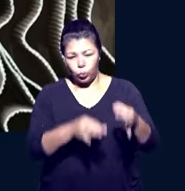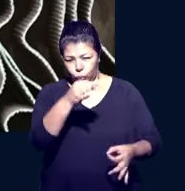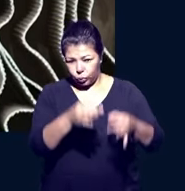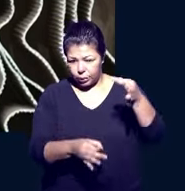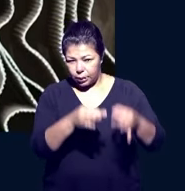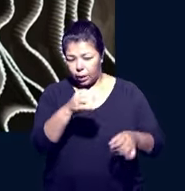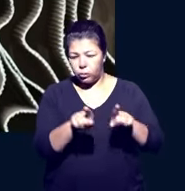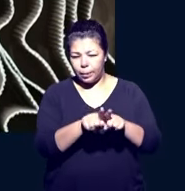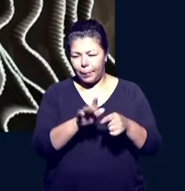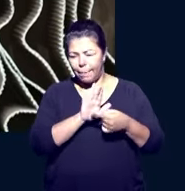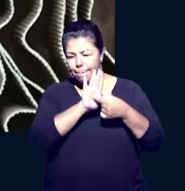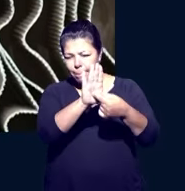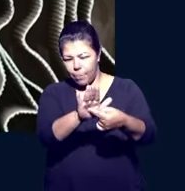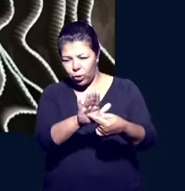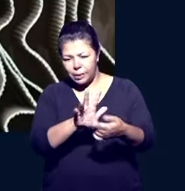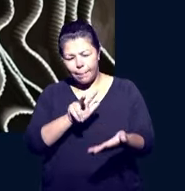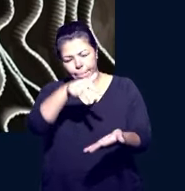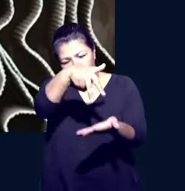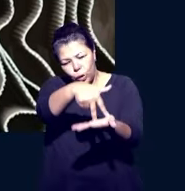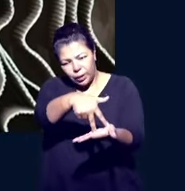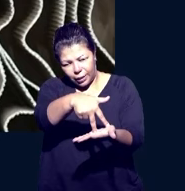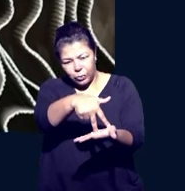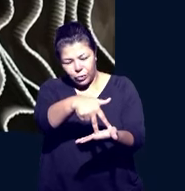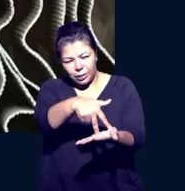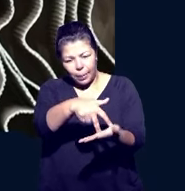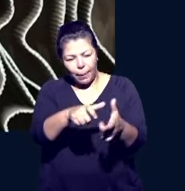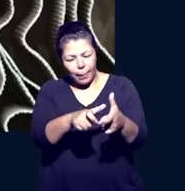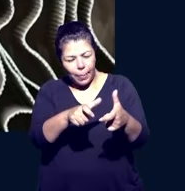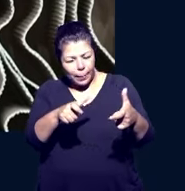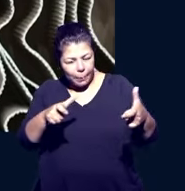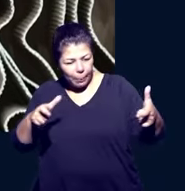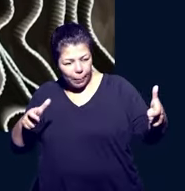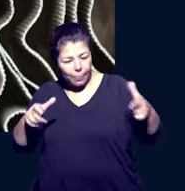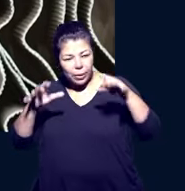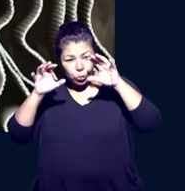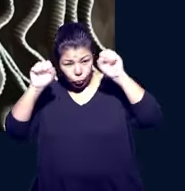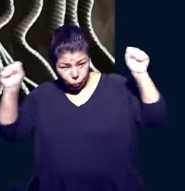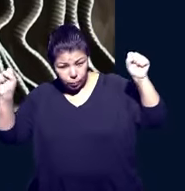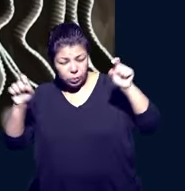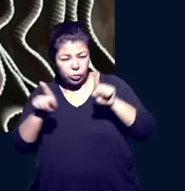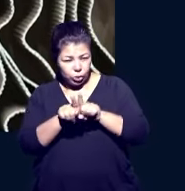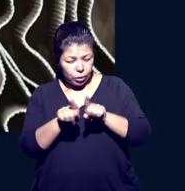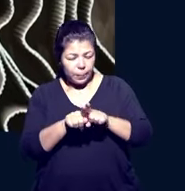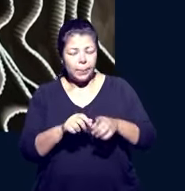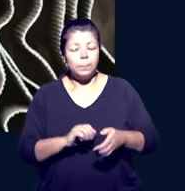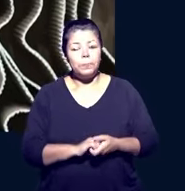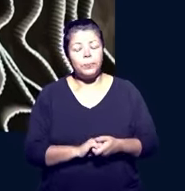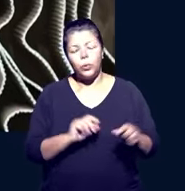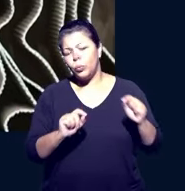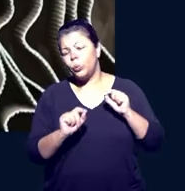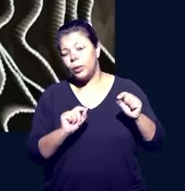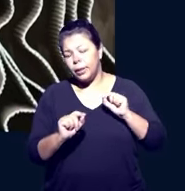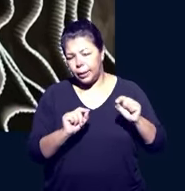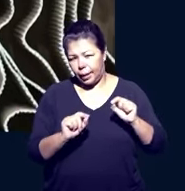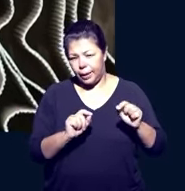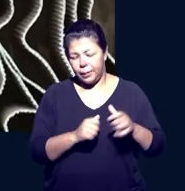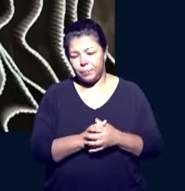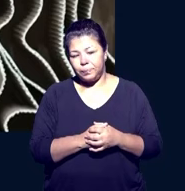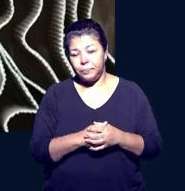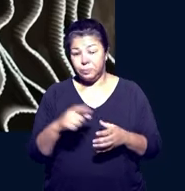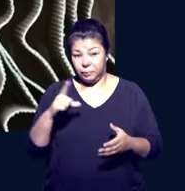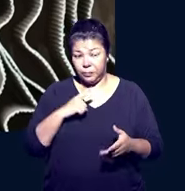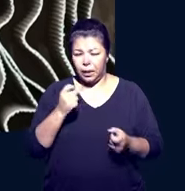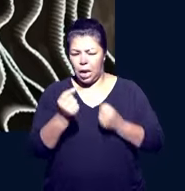protagonismo crescente do Poder Judiciário e do Supremo Tribunal Federal que foi a profusão de decisões